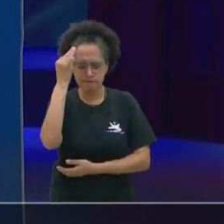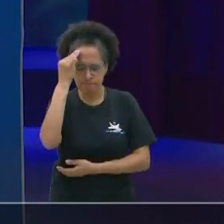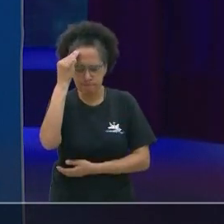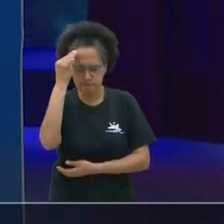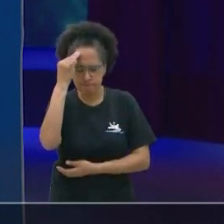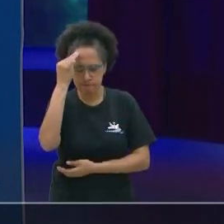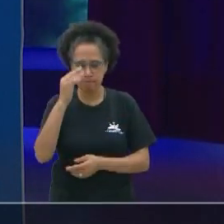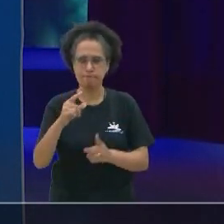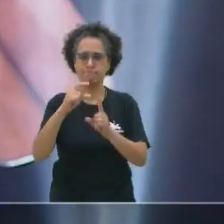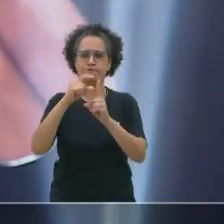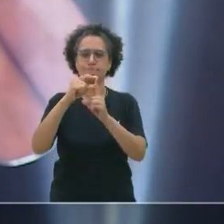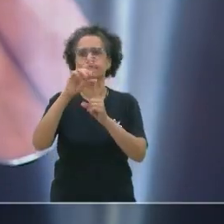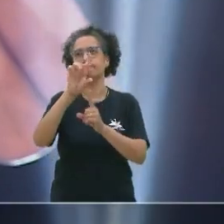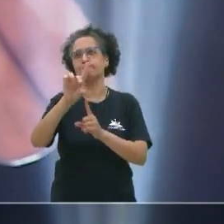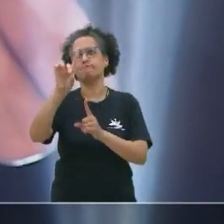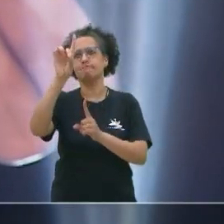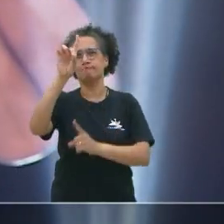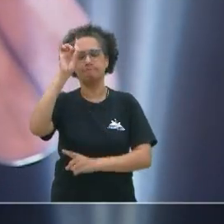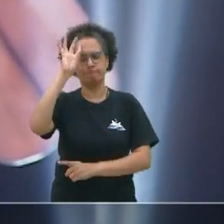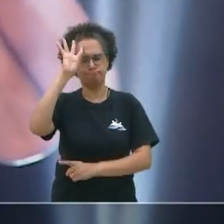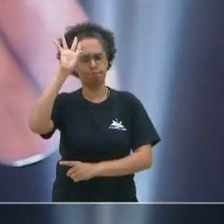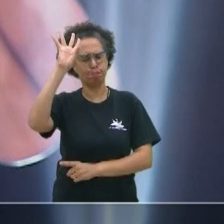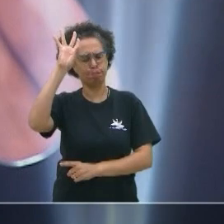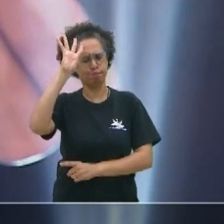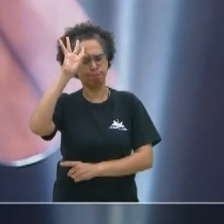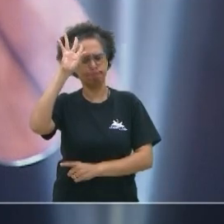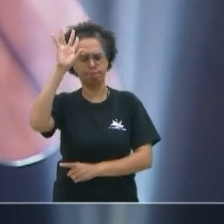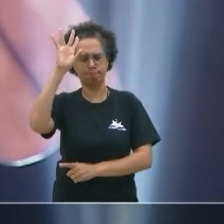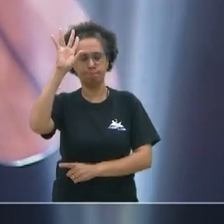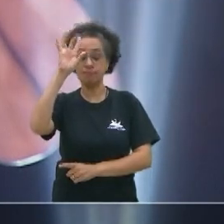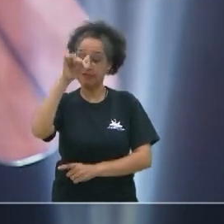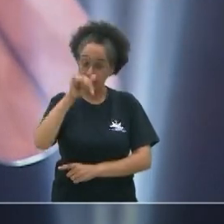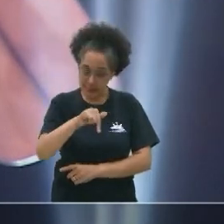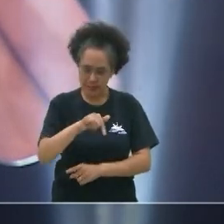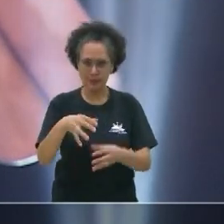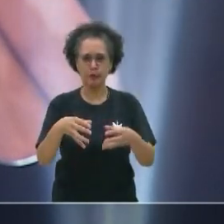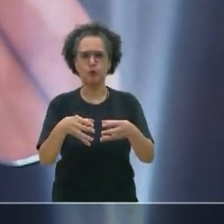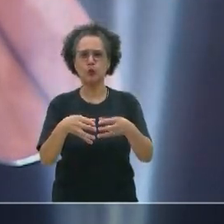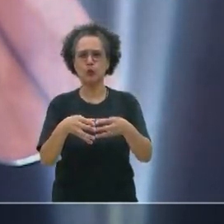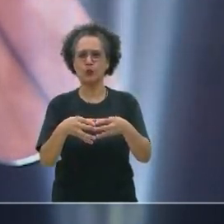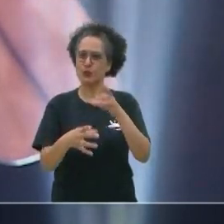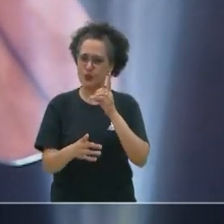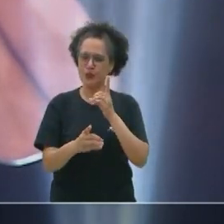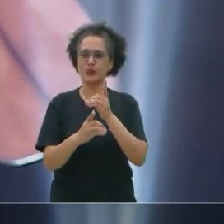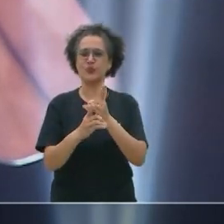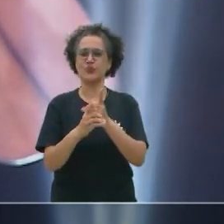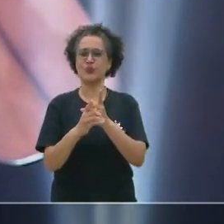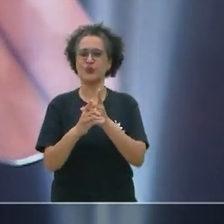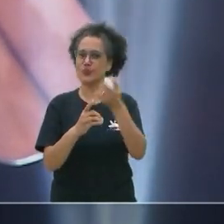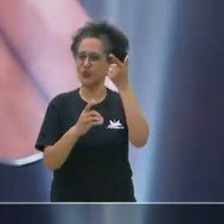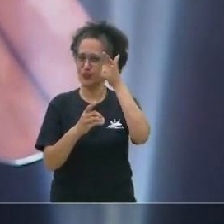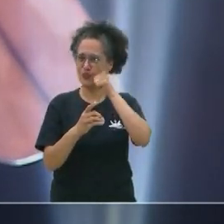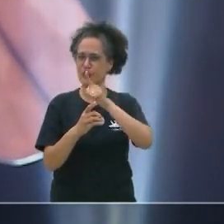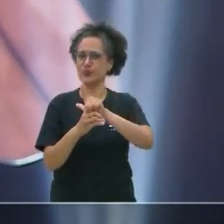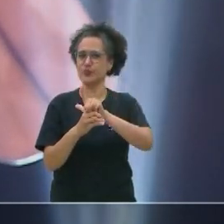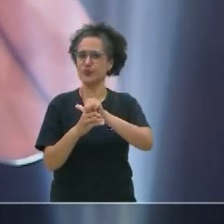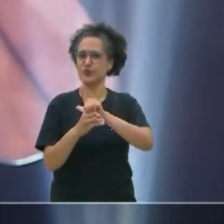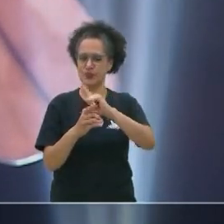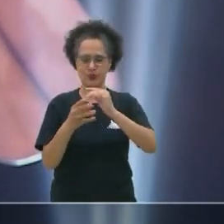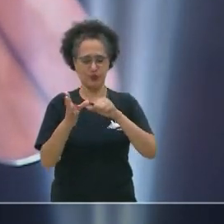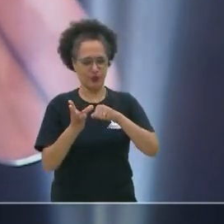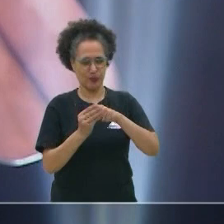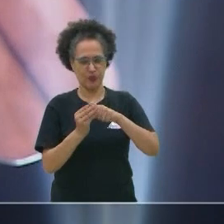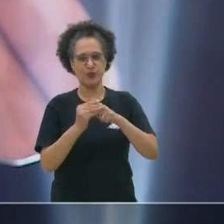de Deus, refletir. Ali encontramos, adquirimos este